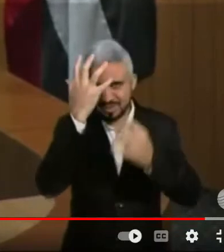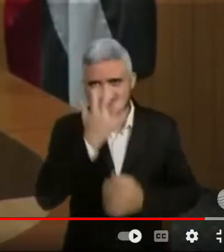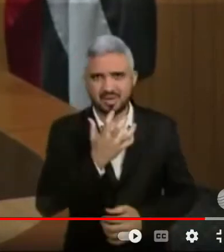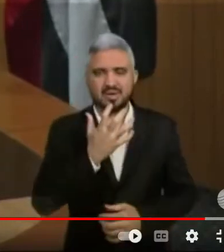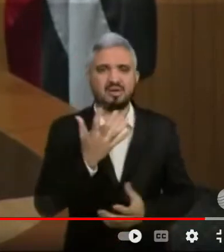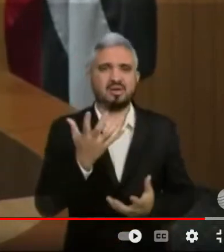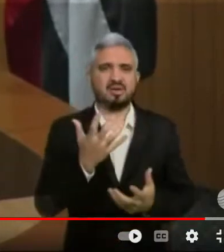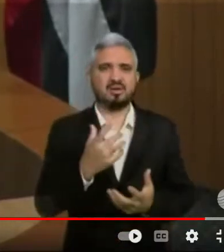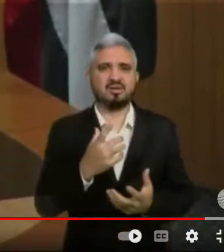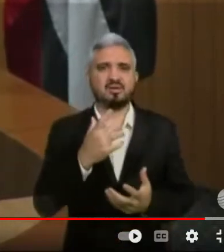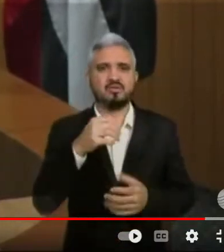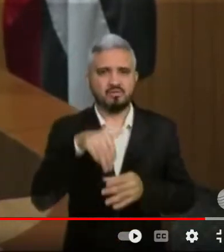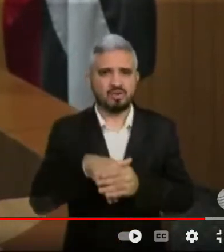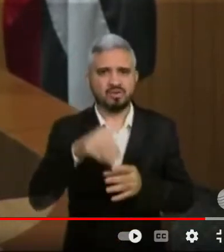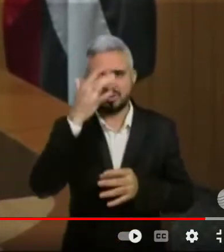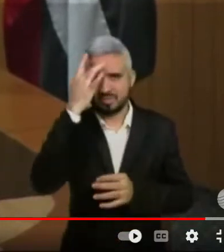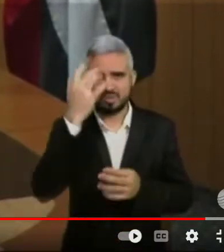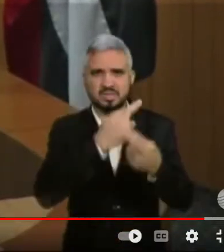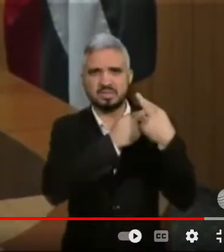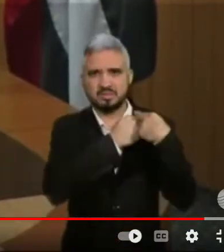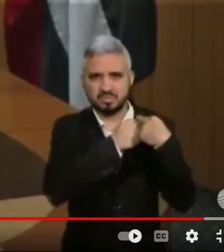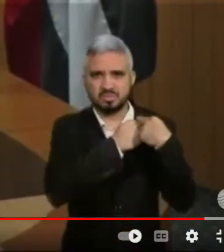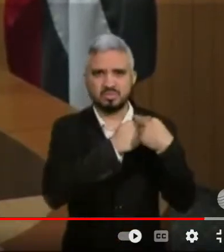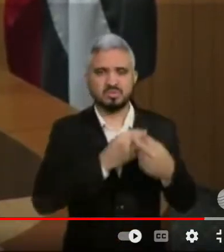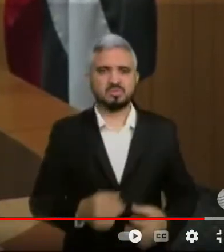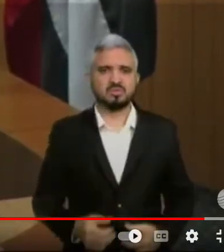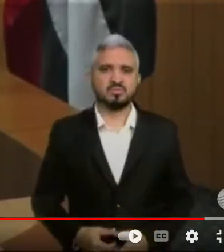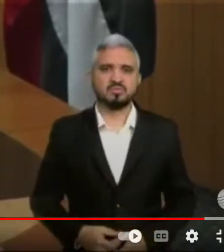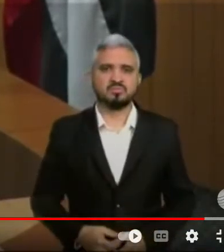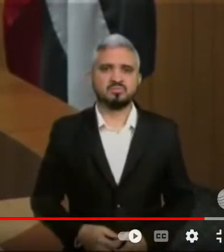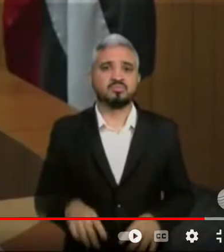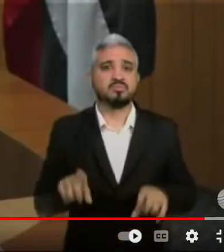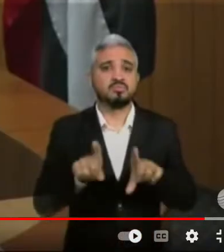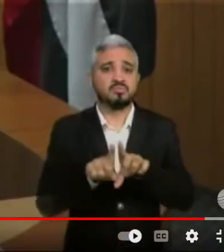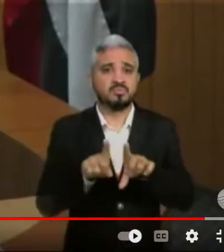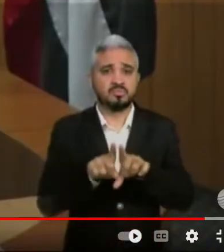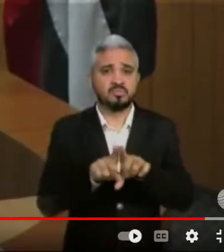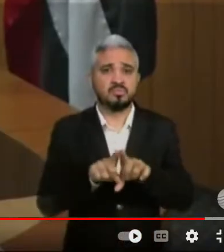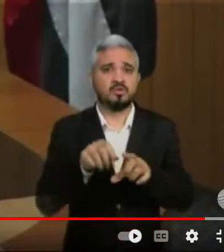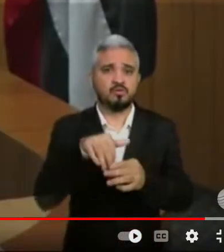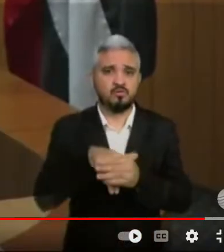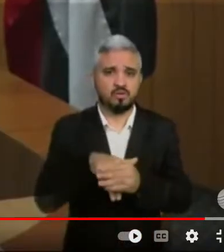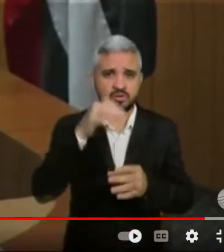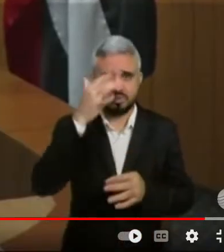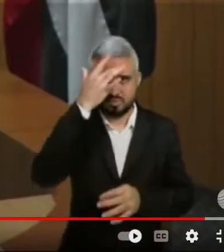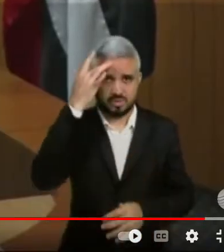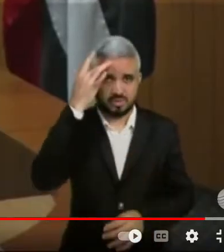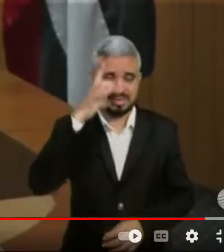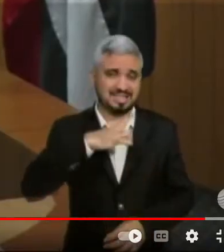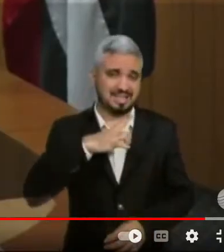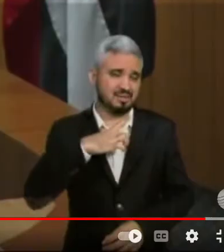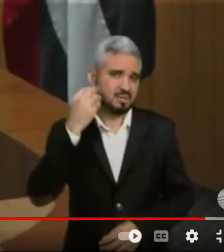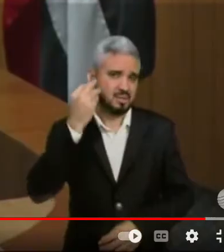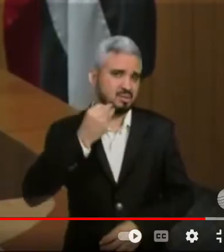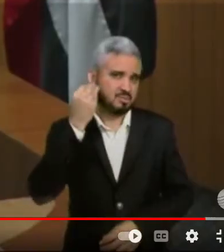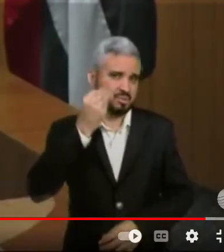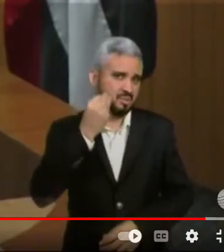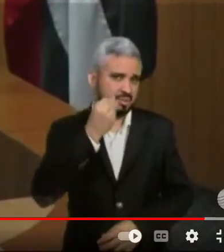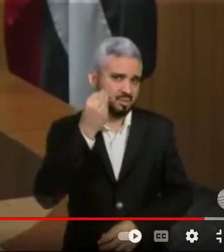responsabilidade e, acima de tudo, honestidade. E, claro, alguém que tenha experiência de poder enfrentar,